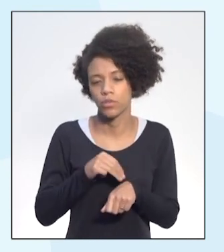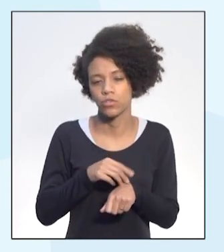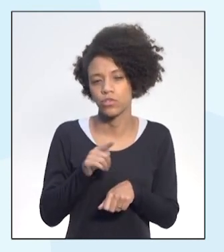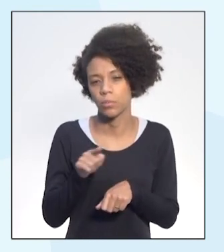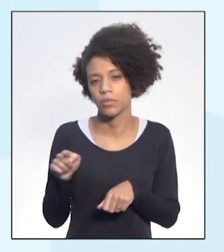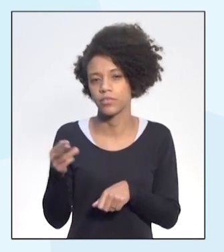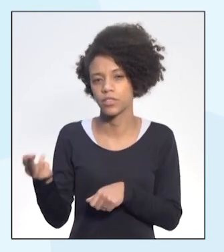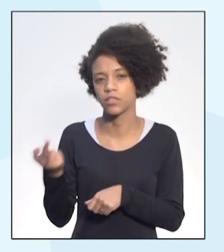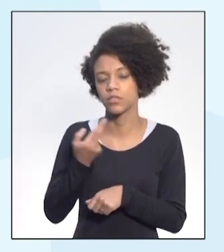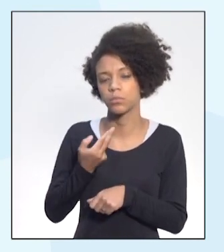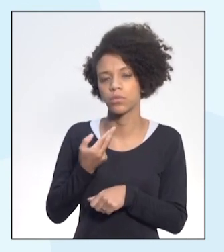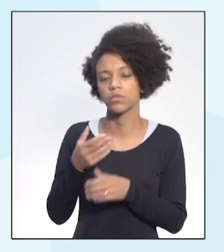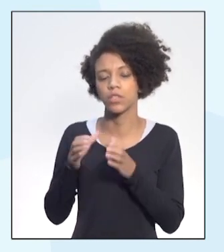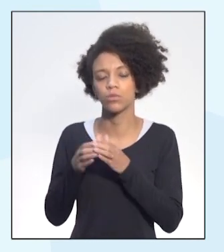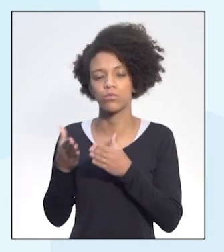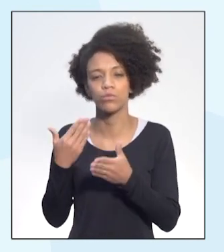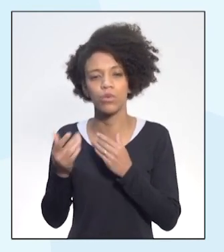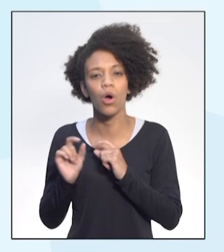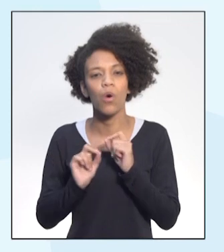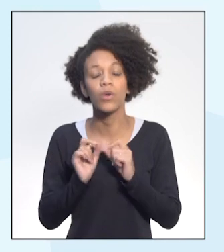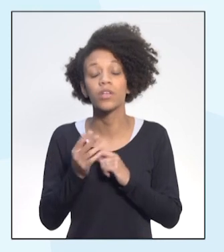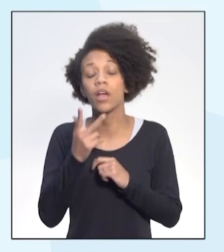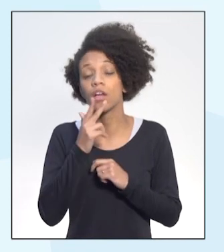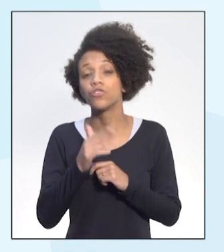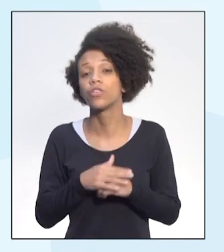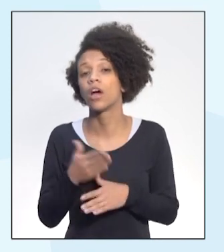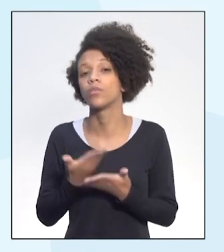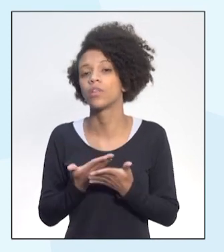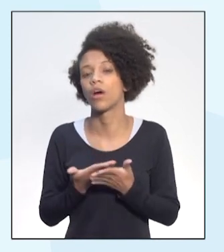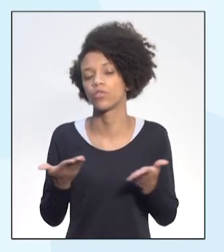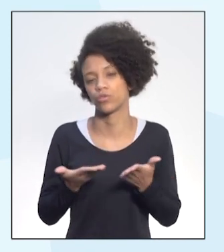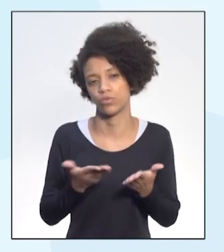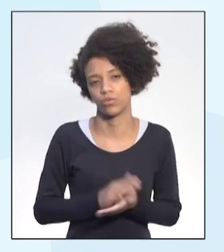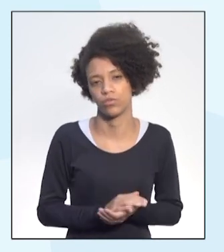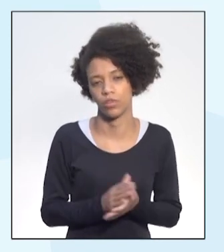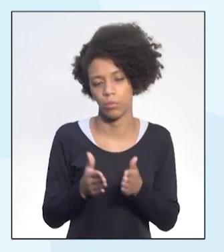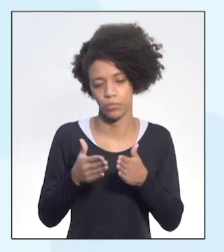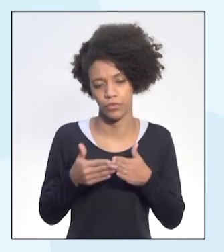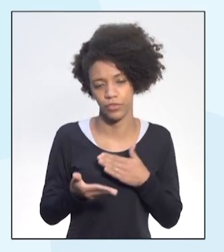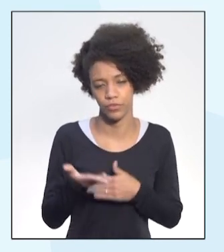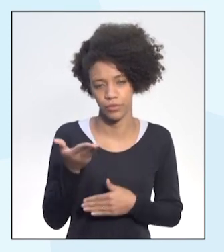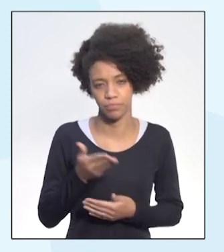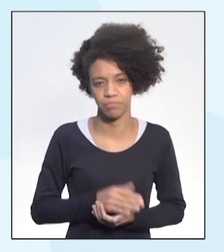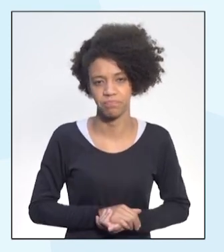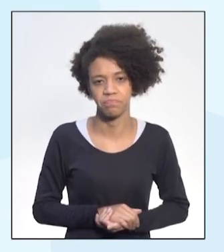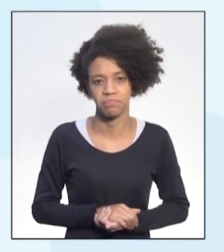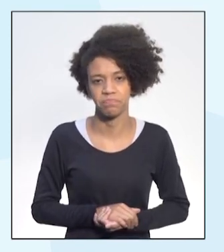aí para vocês responderem no chat o que vocês acharam nessa aula de hoje. Por favor.